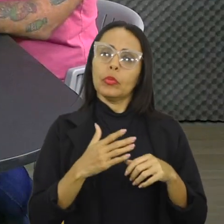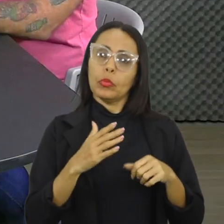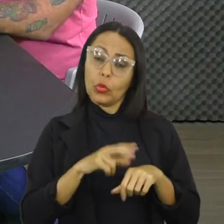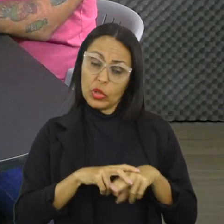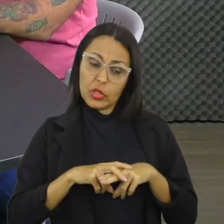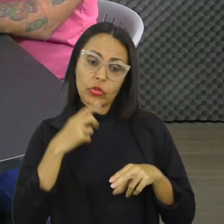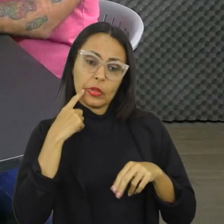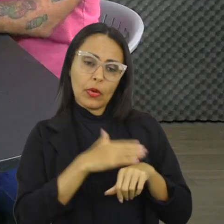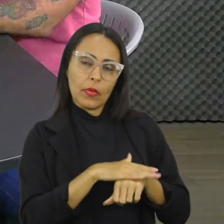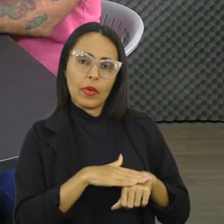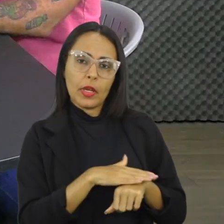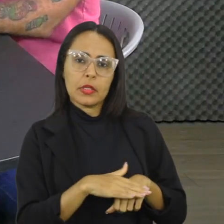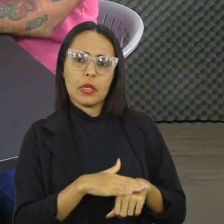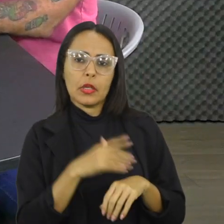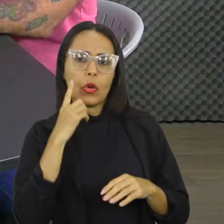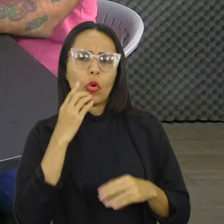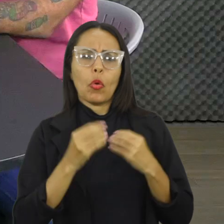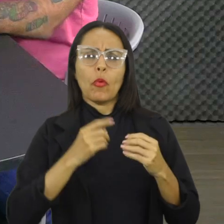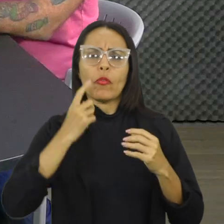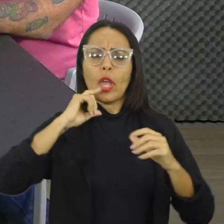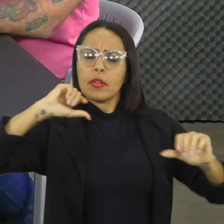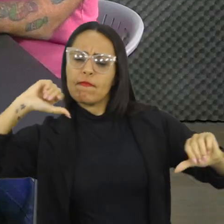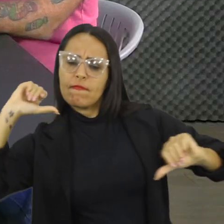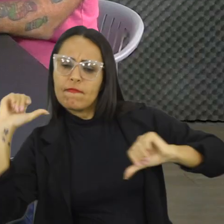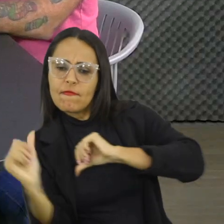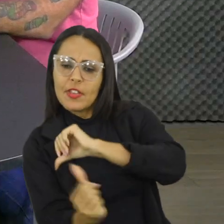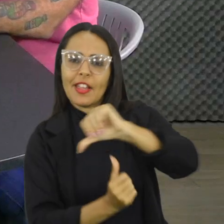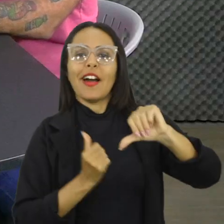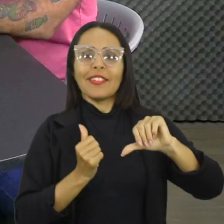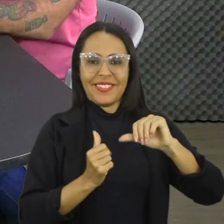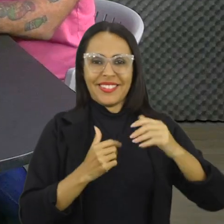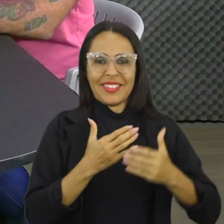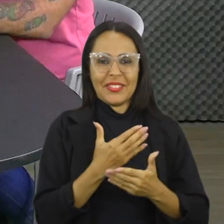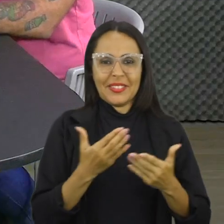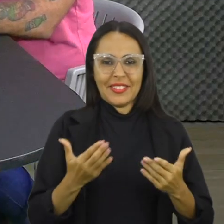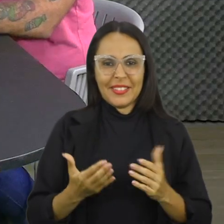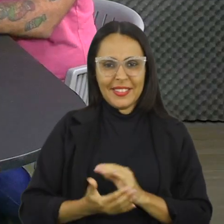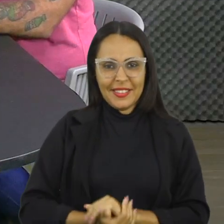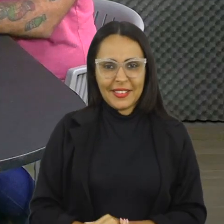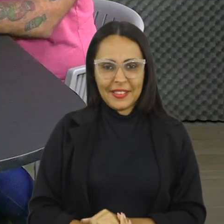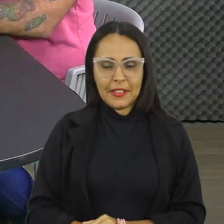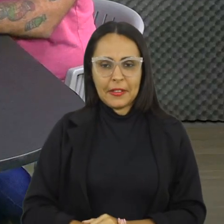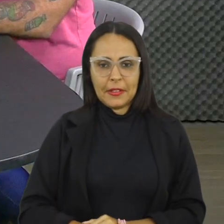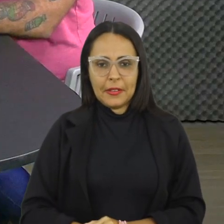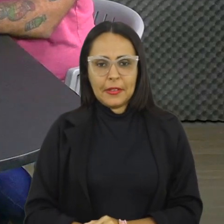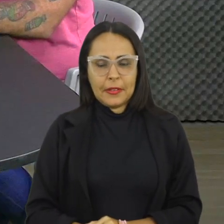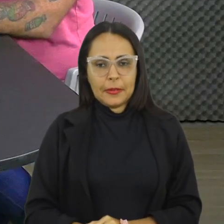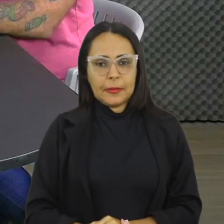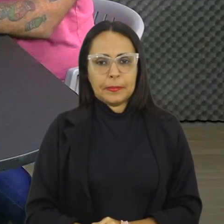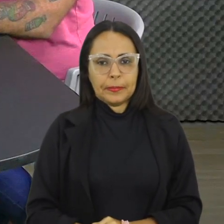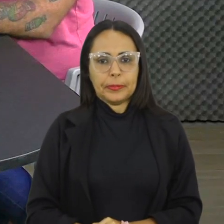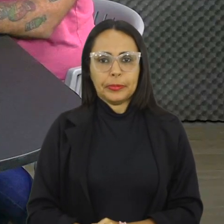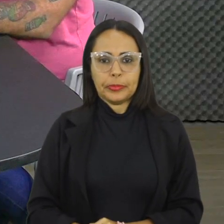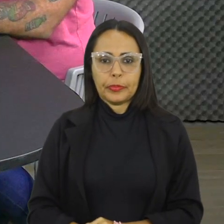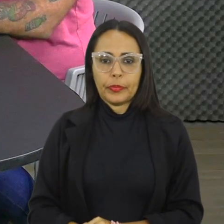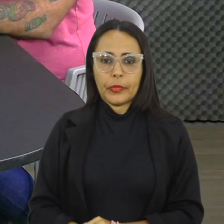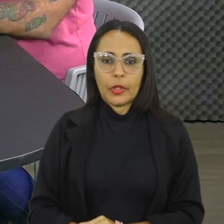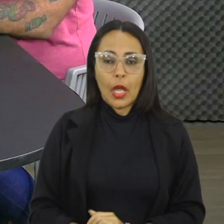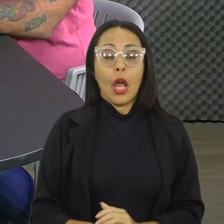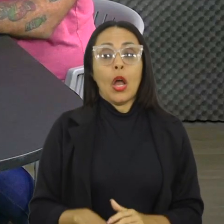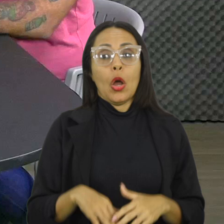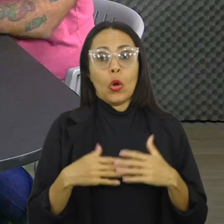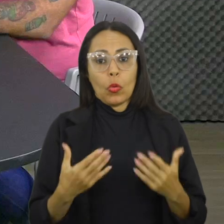né? Como foi essa virada de chave, assim, eu vou viver da música? Bom, quando eu